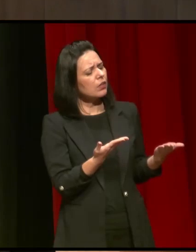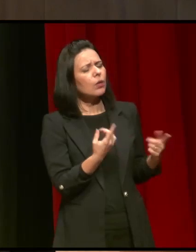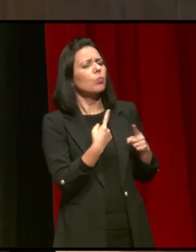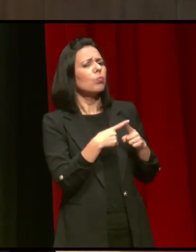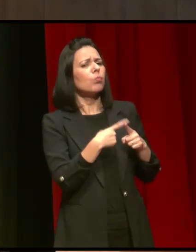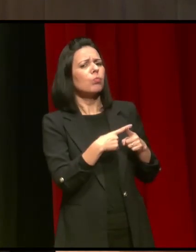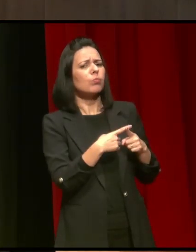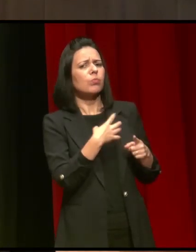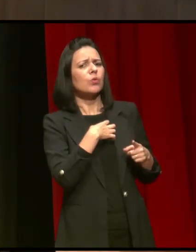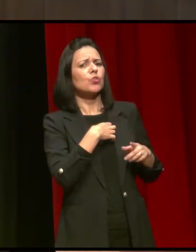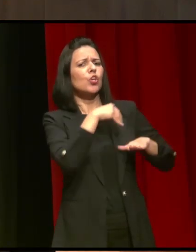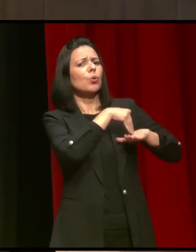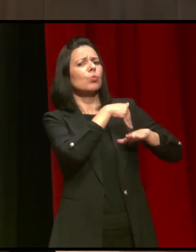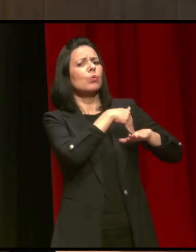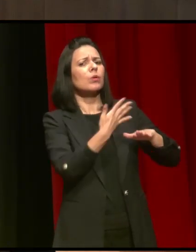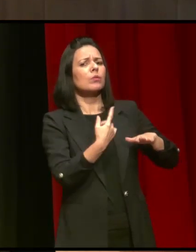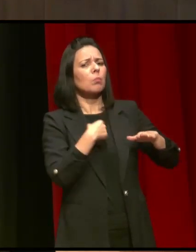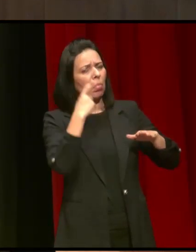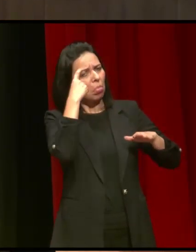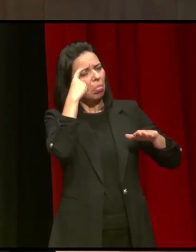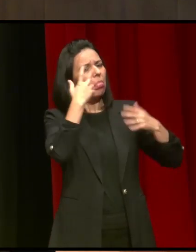pensando essas coisas em seu coração?